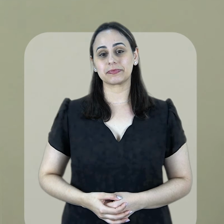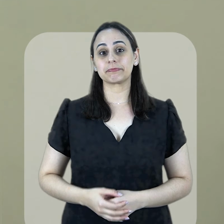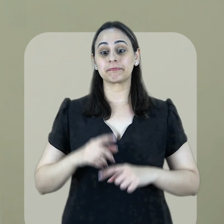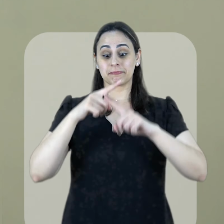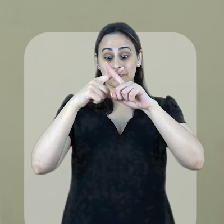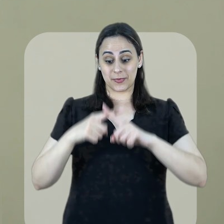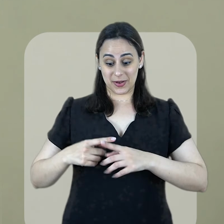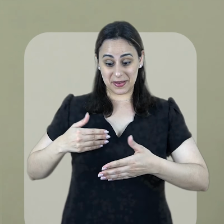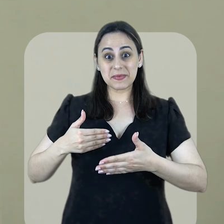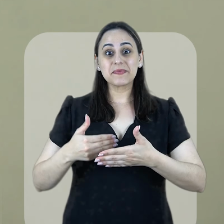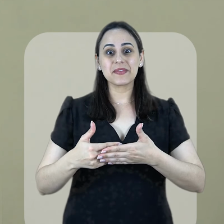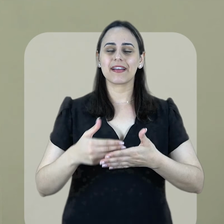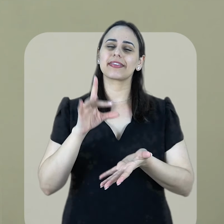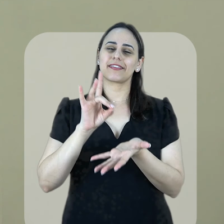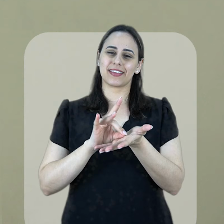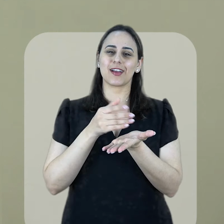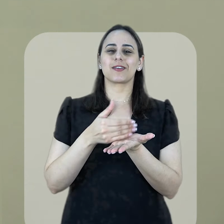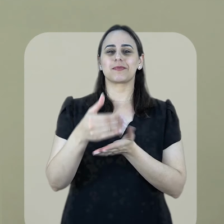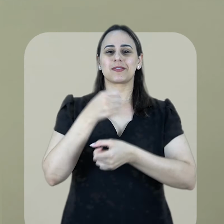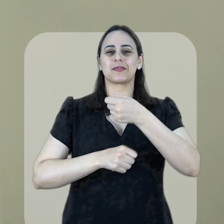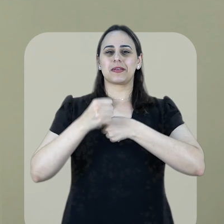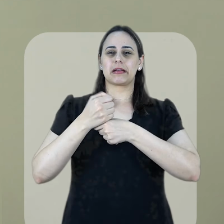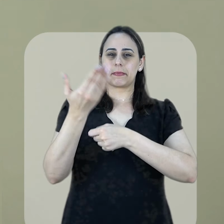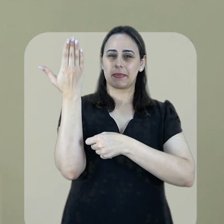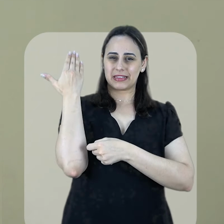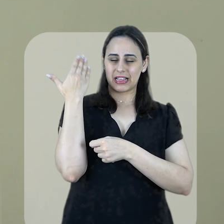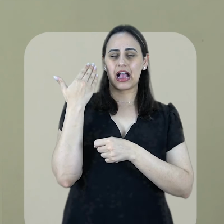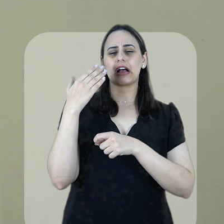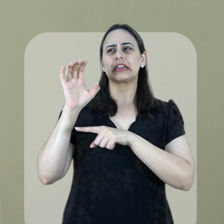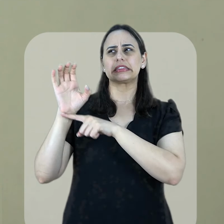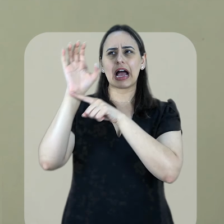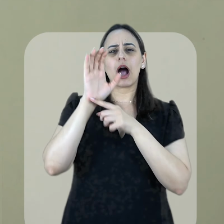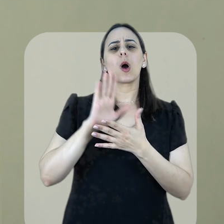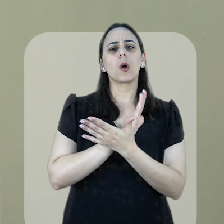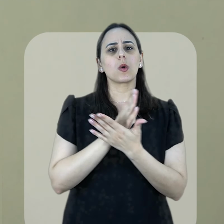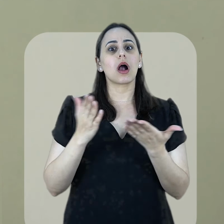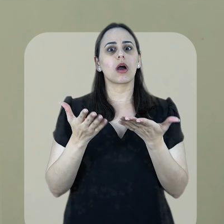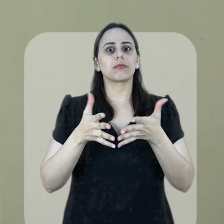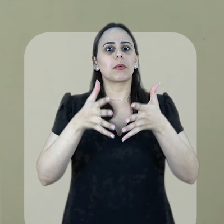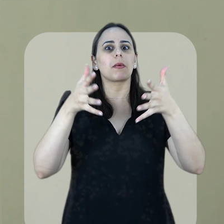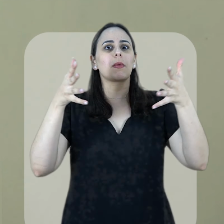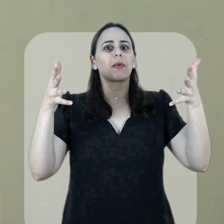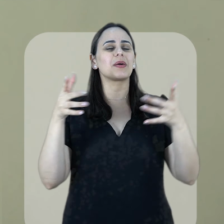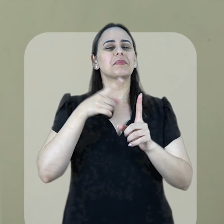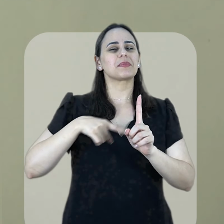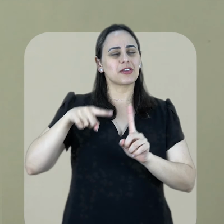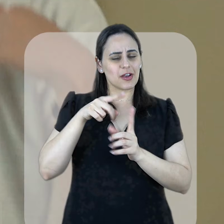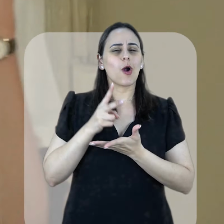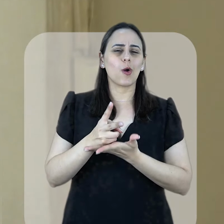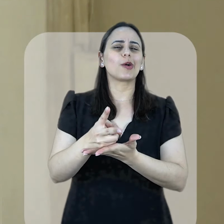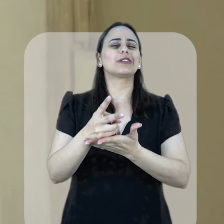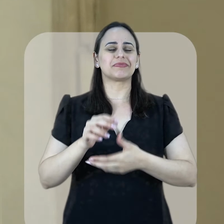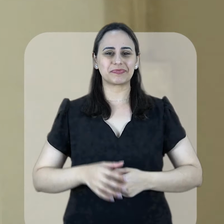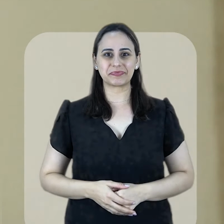Que está chegando agora. Na verdade, ela começou ano passado em alguns estados, poucos, e agora ela está ampliando e a ideia é continuar seguindo com ela.